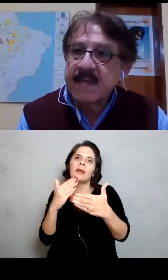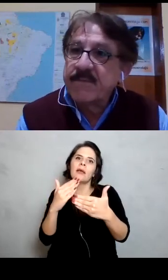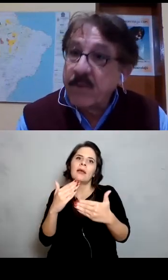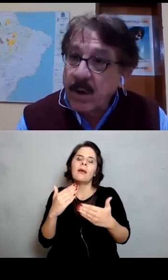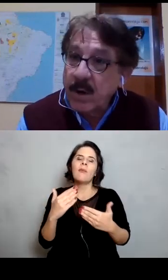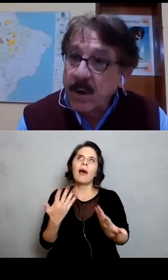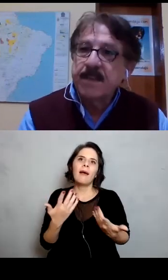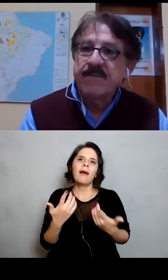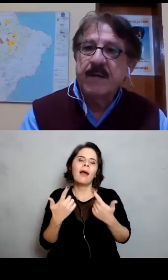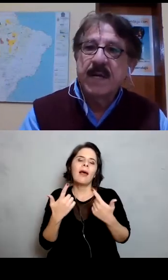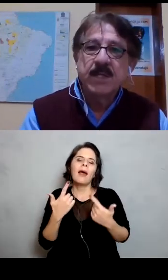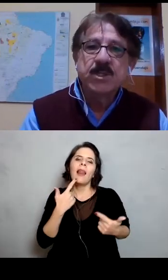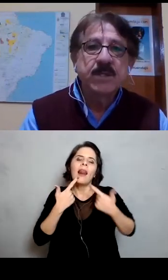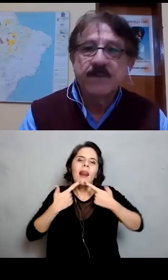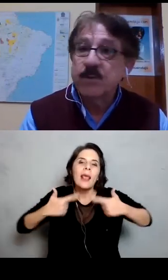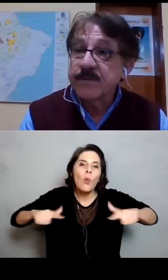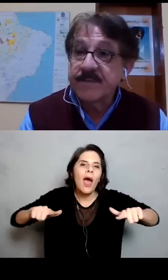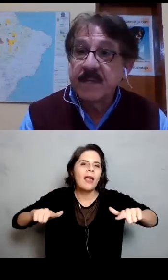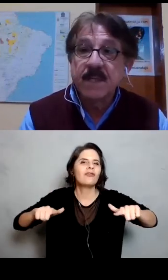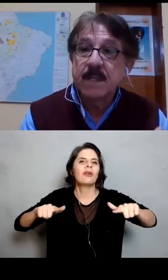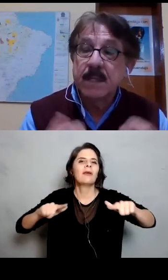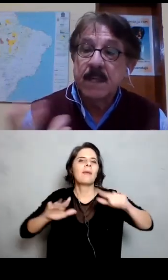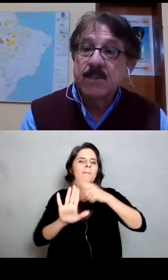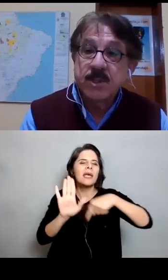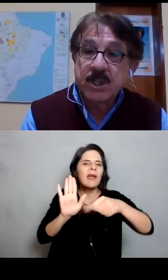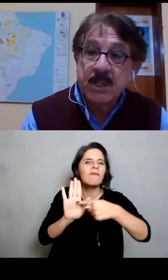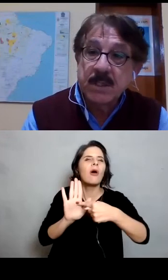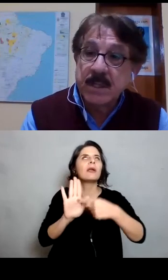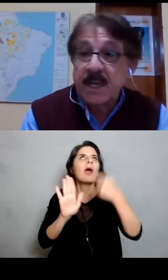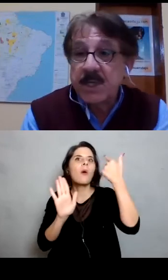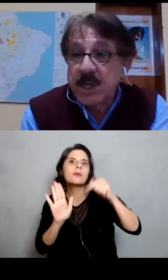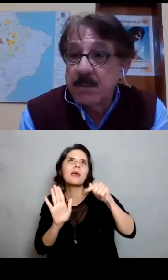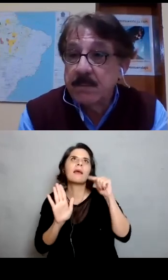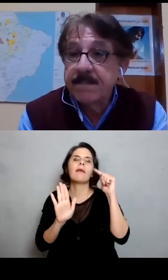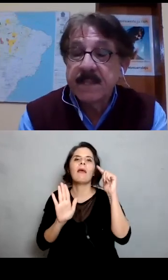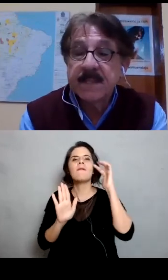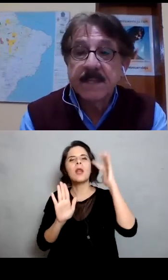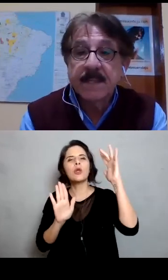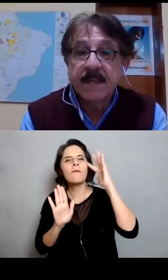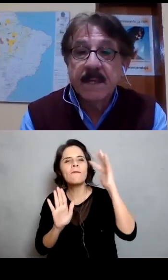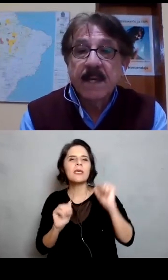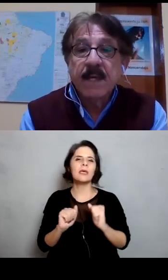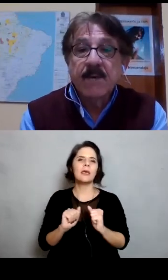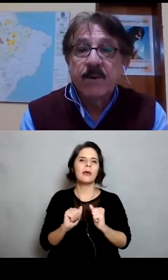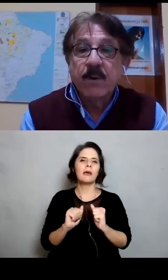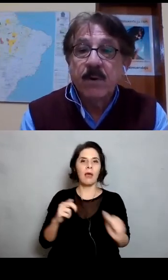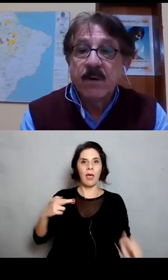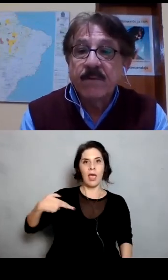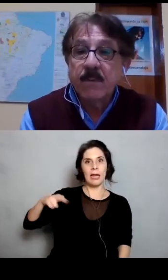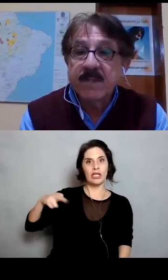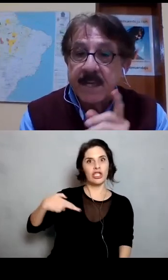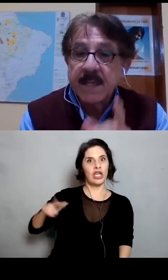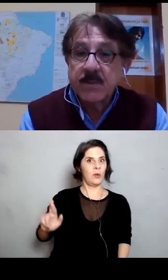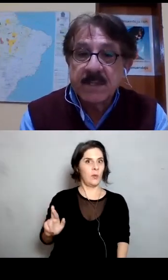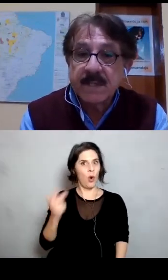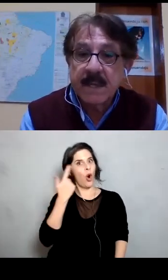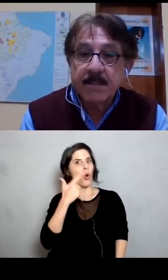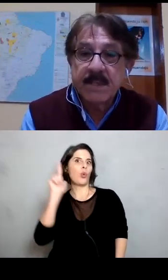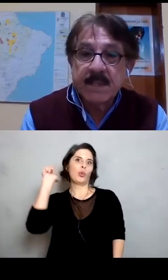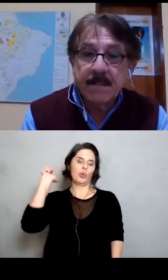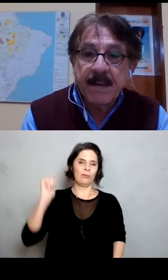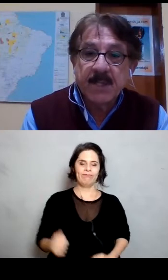linguagens metafóricas para falar de filosofia, de religião, etc. Eu vou mostrar ainda